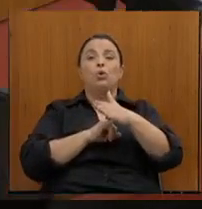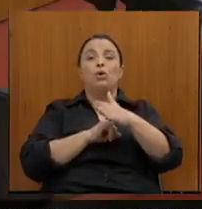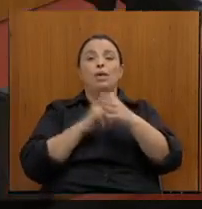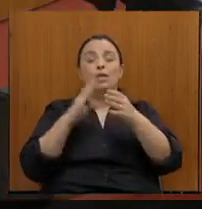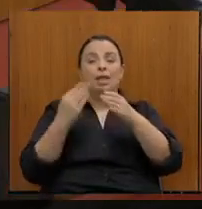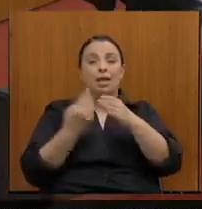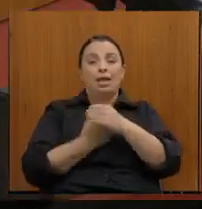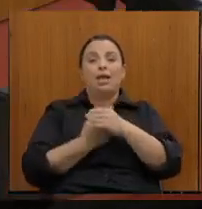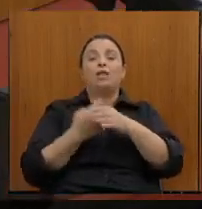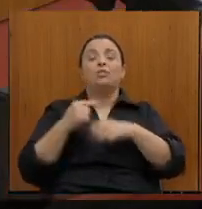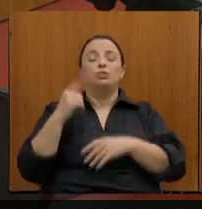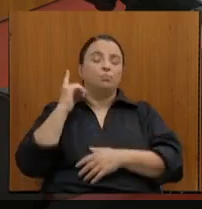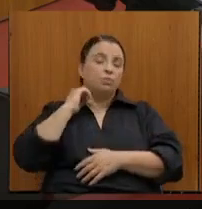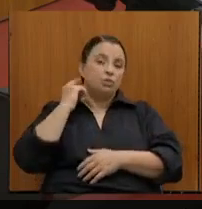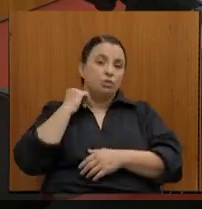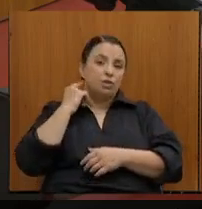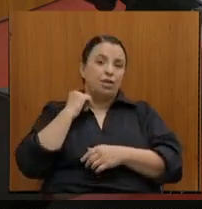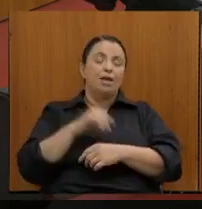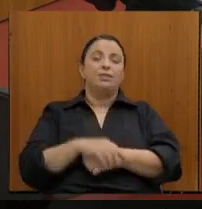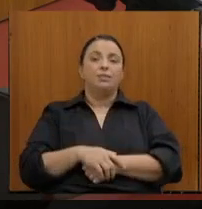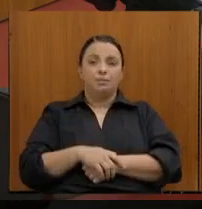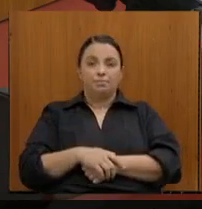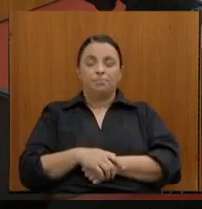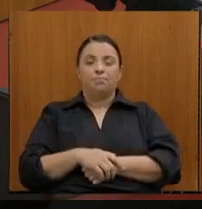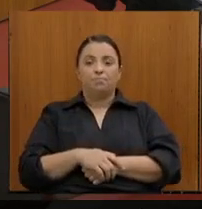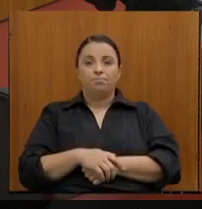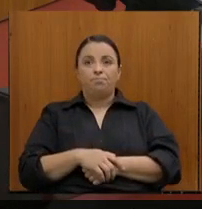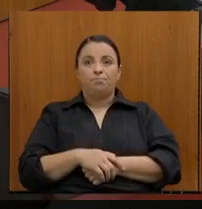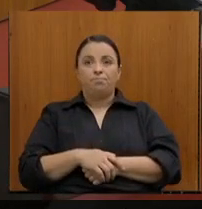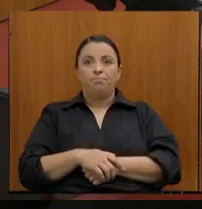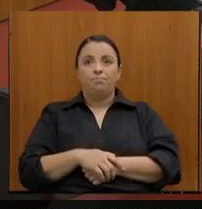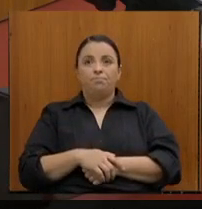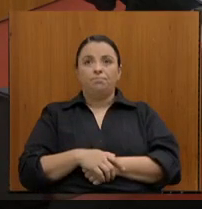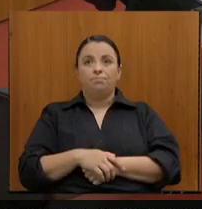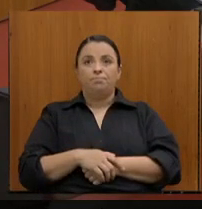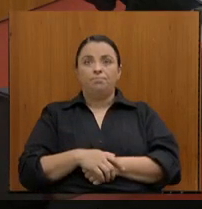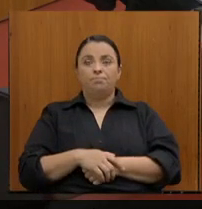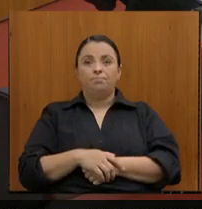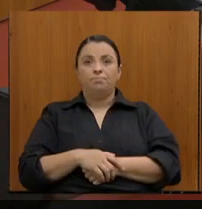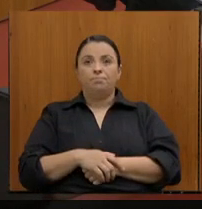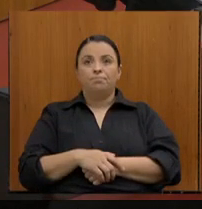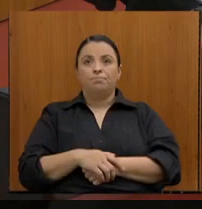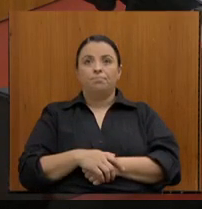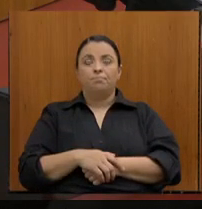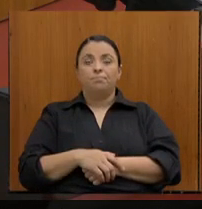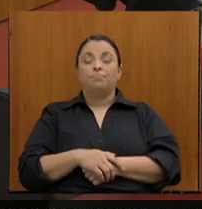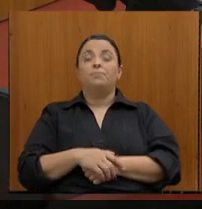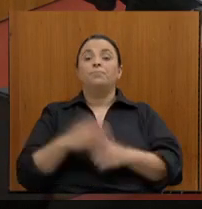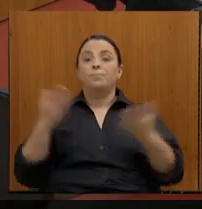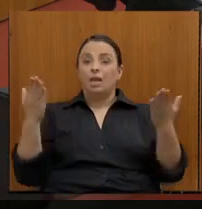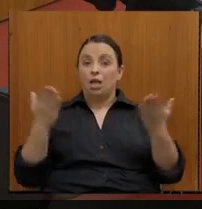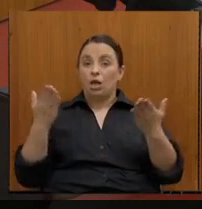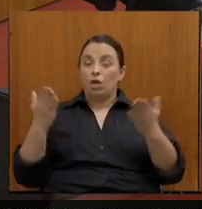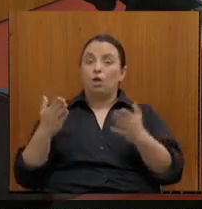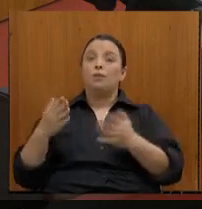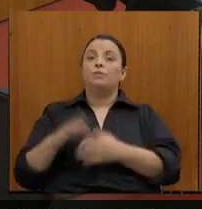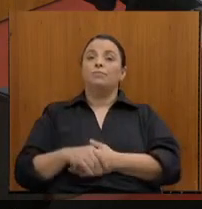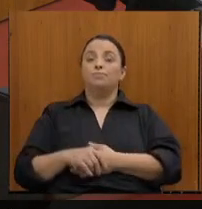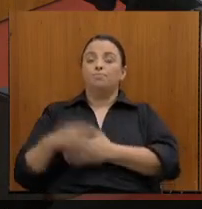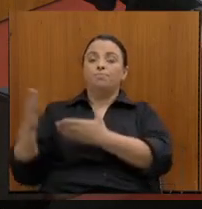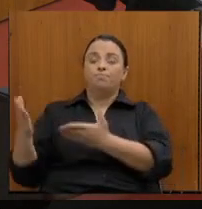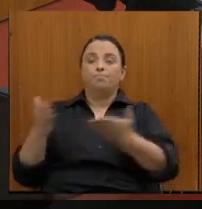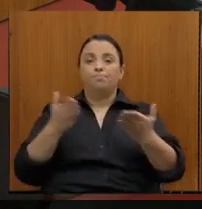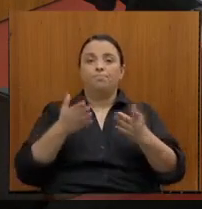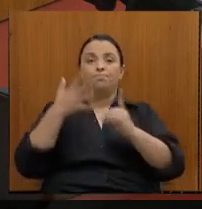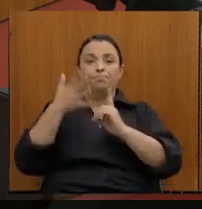Santos presidente do RG por favor vamos então a apresentação